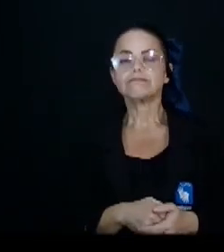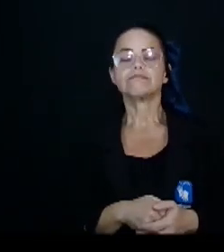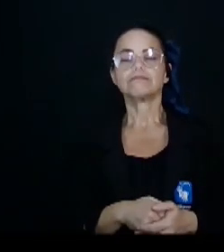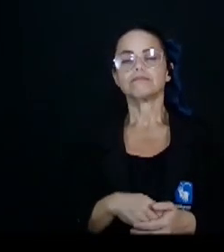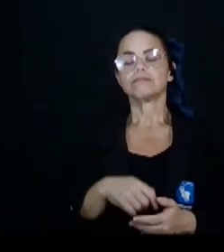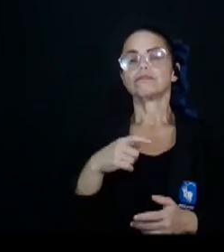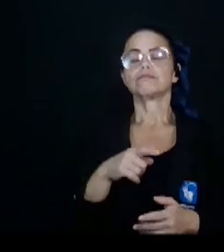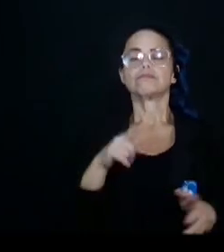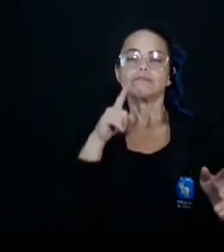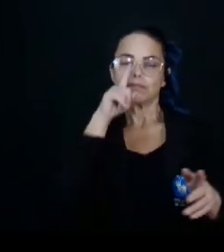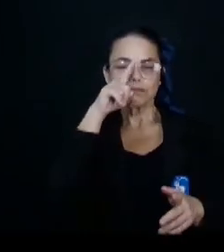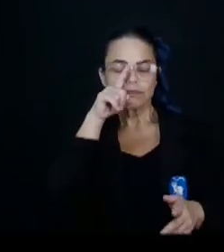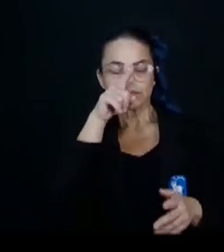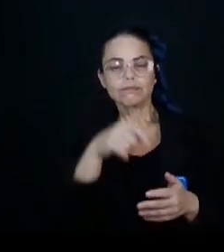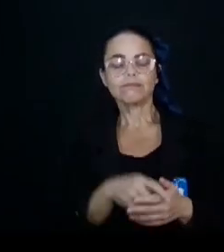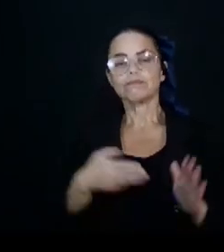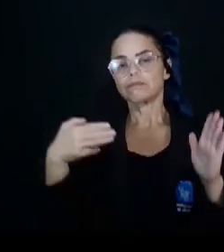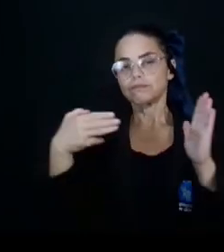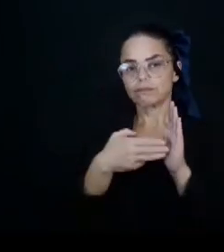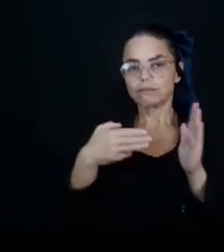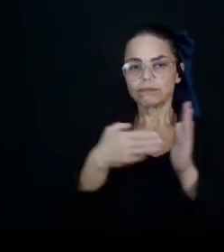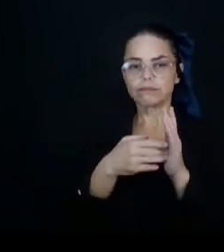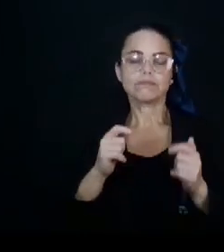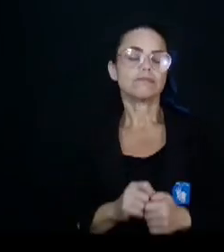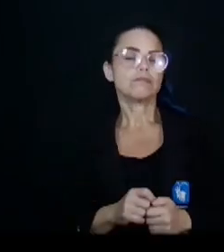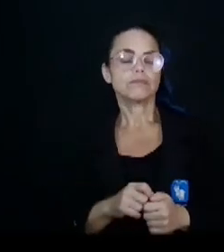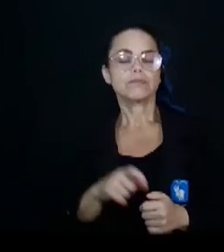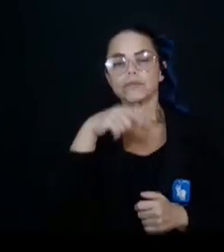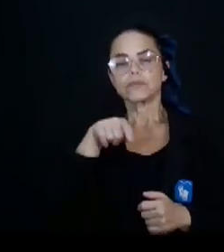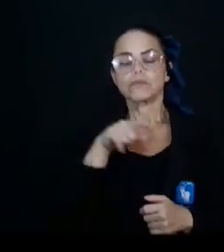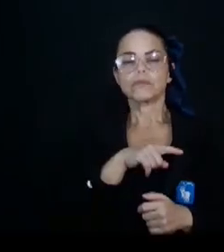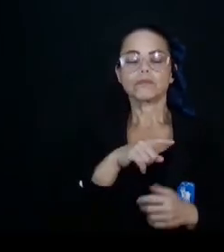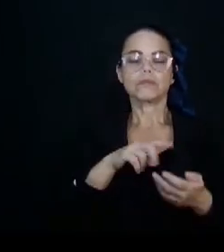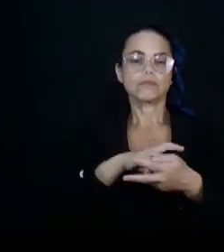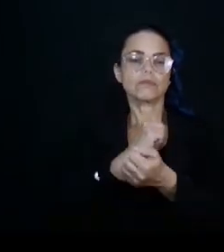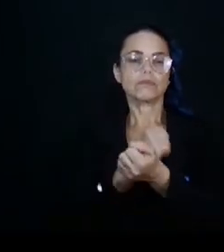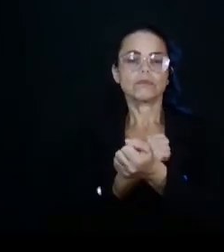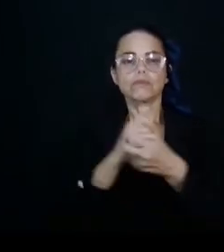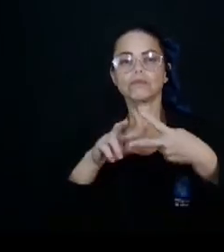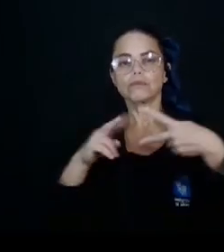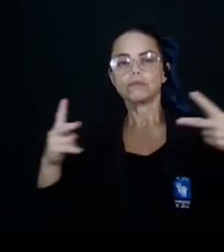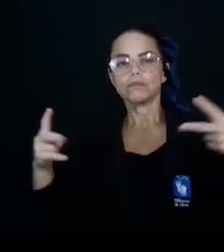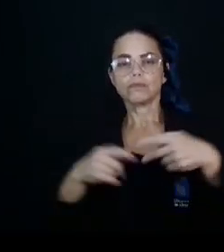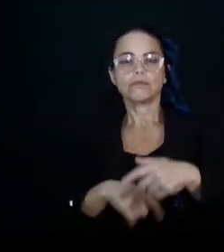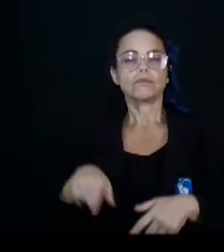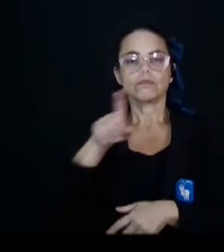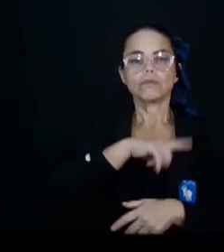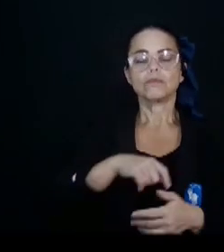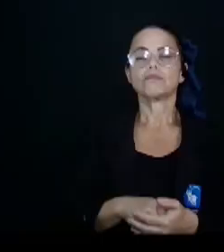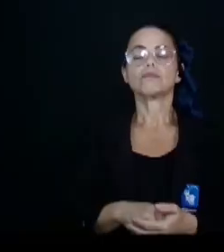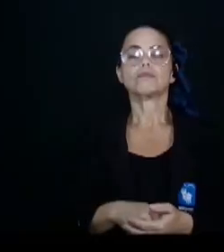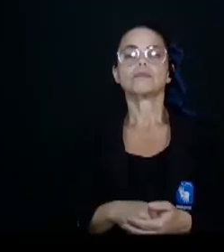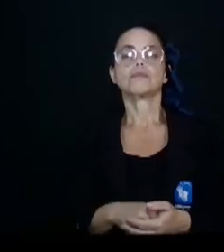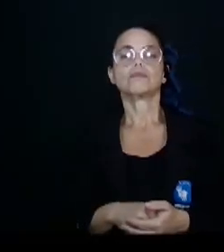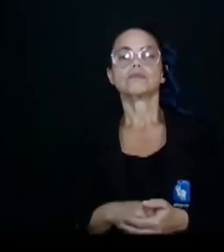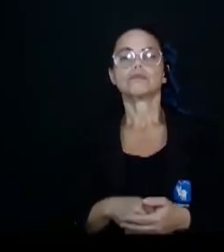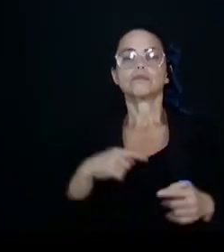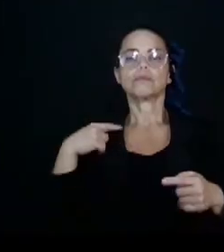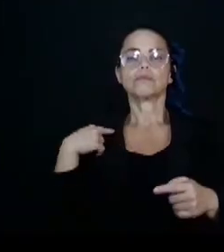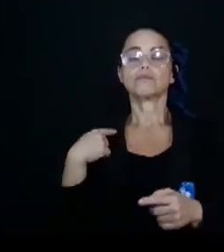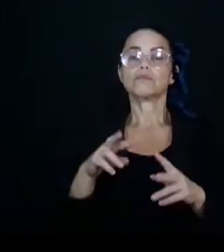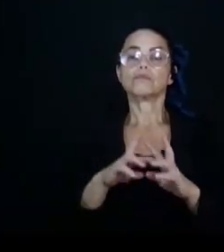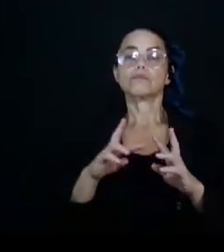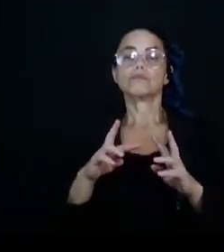causas? A gente pode dizer que é genético ou não? Tem relação também de ser hereditária? Então, pessoal, a gente tem